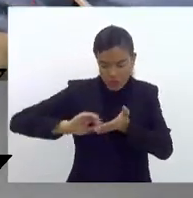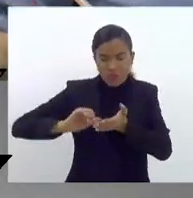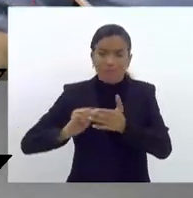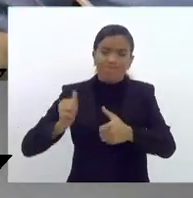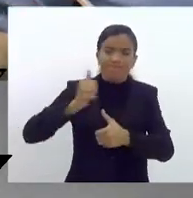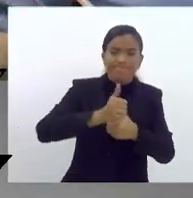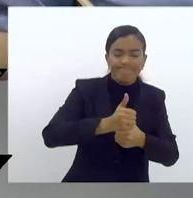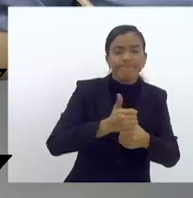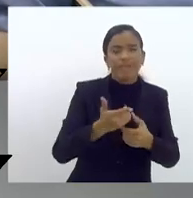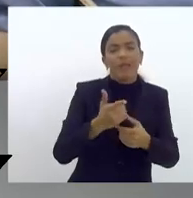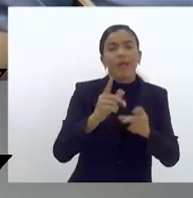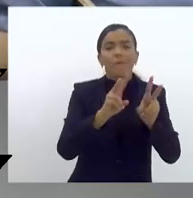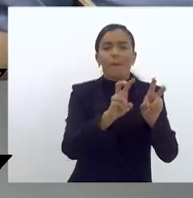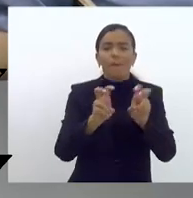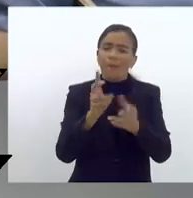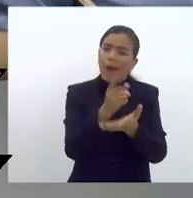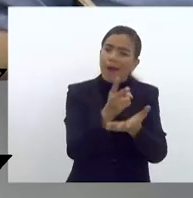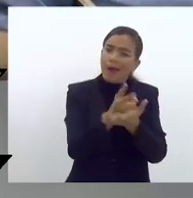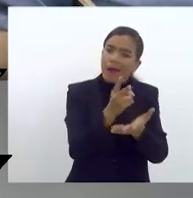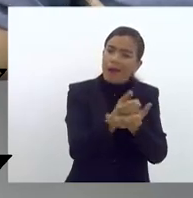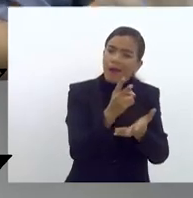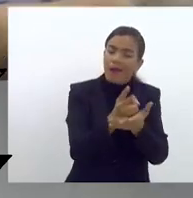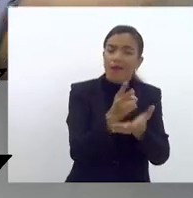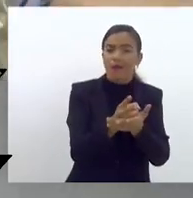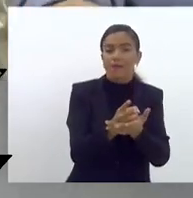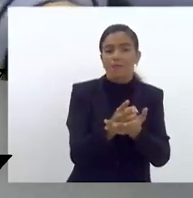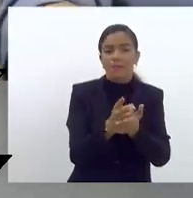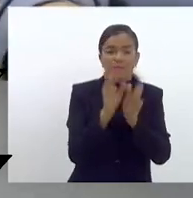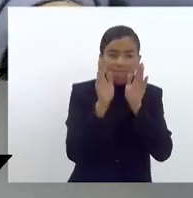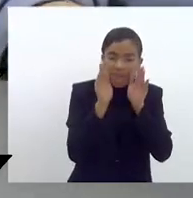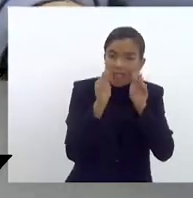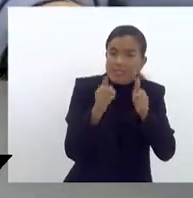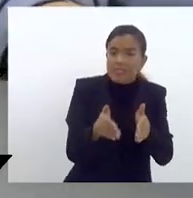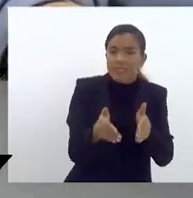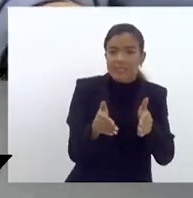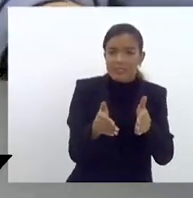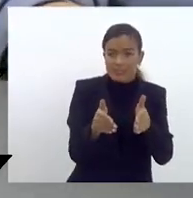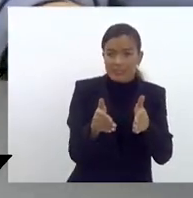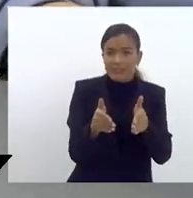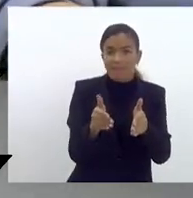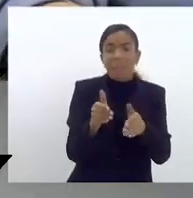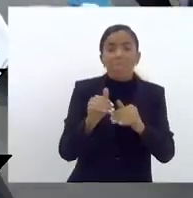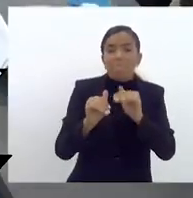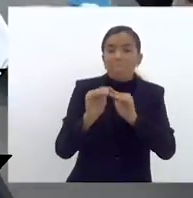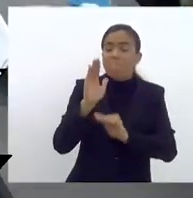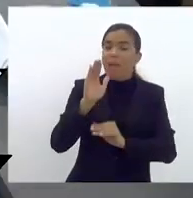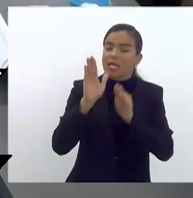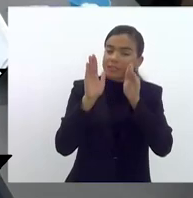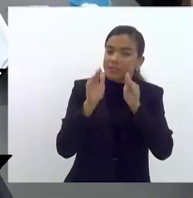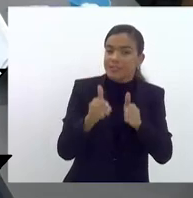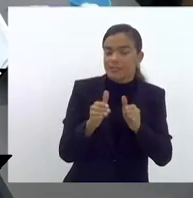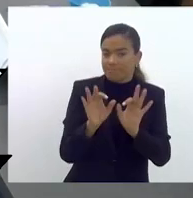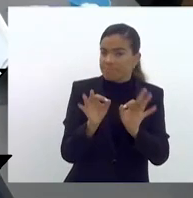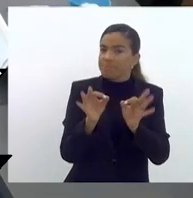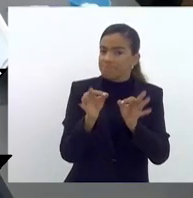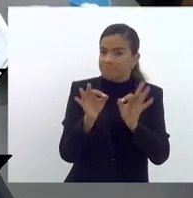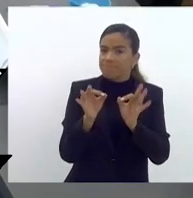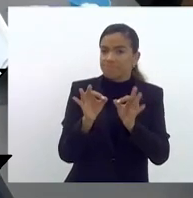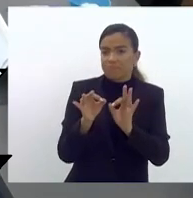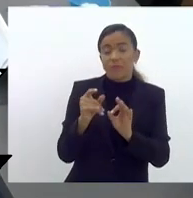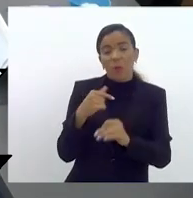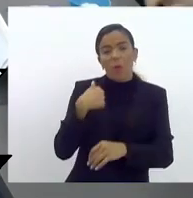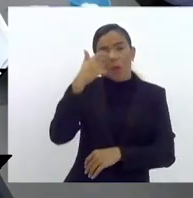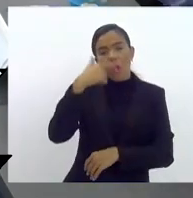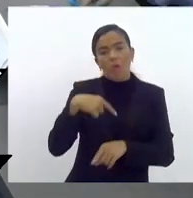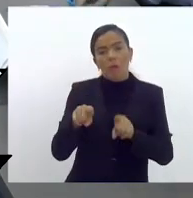temáticas aquelas que sejam mas específicas e não mas técnicas de